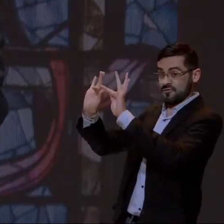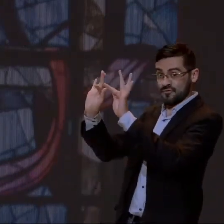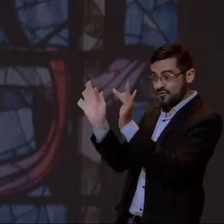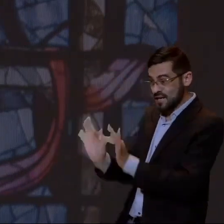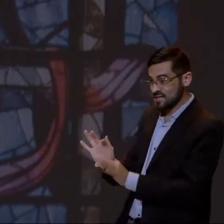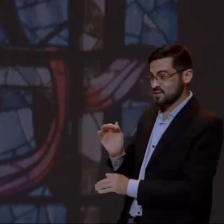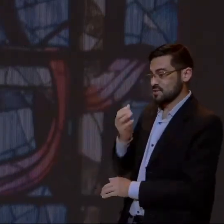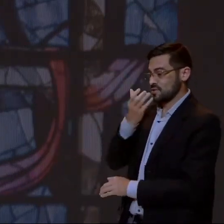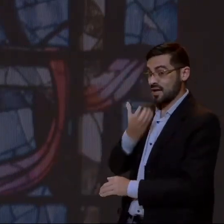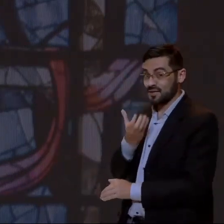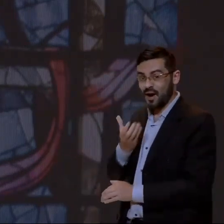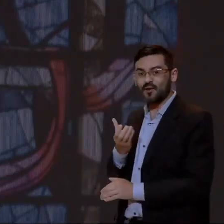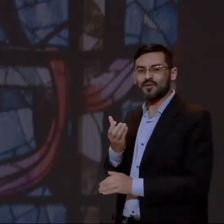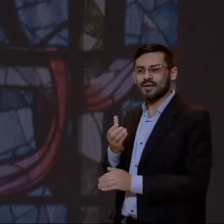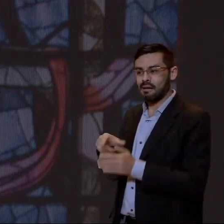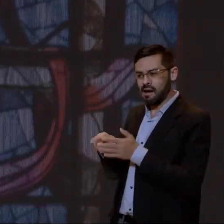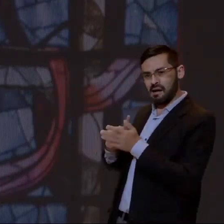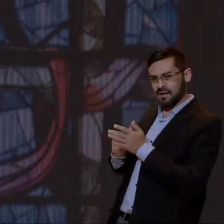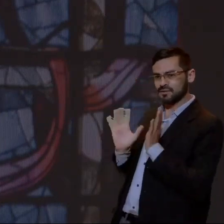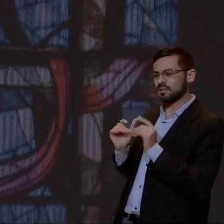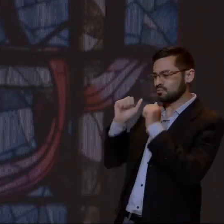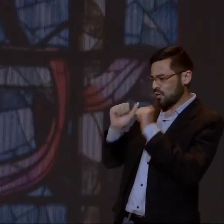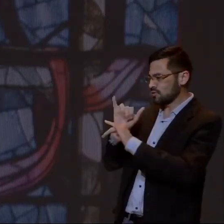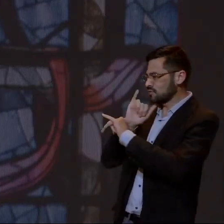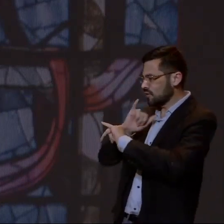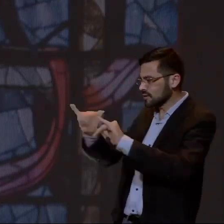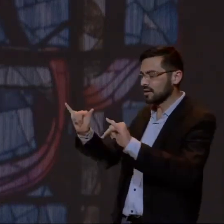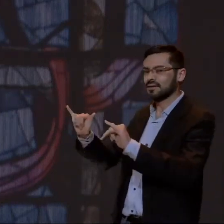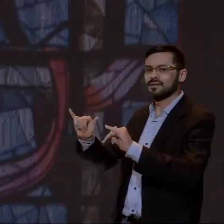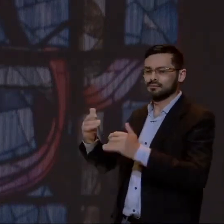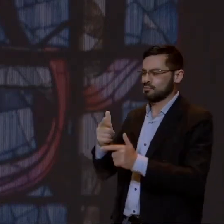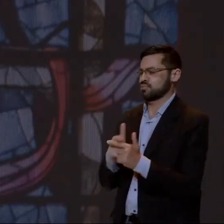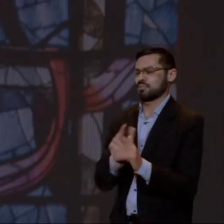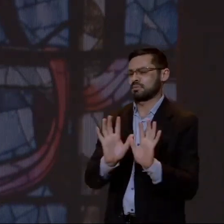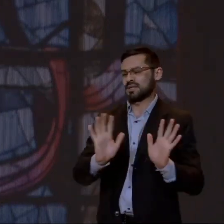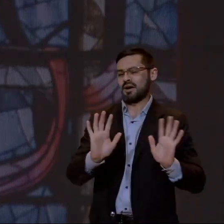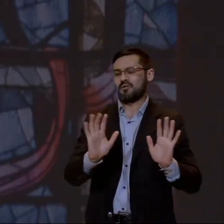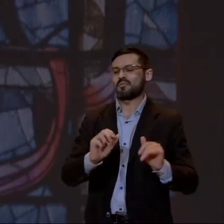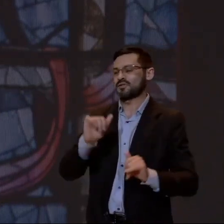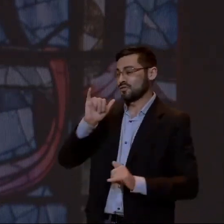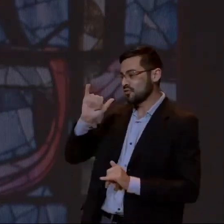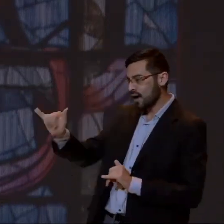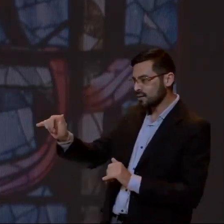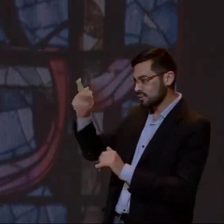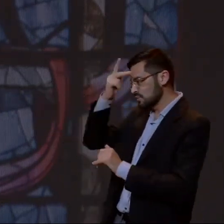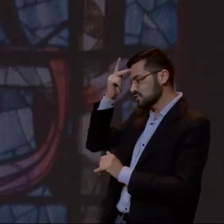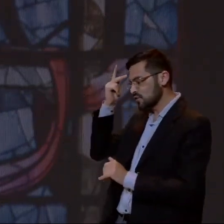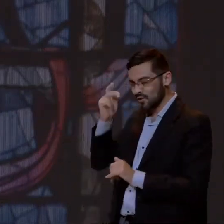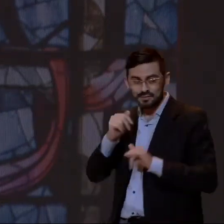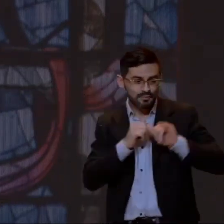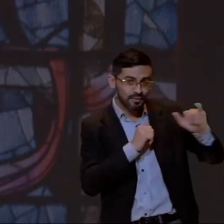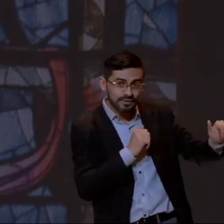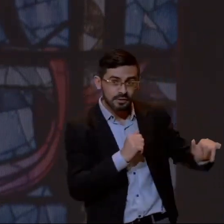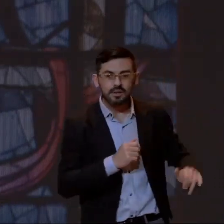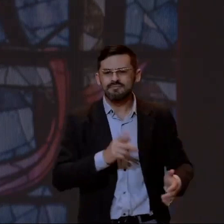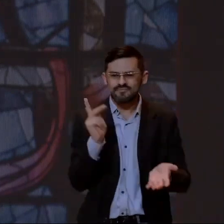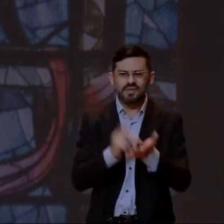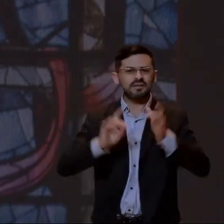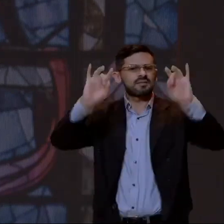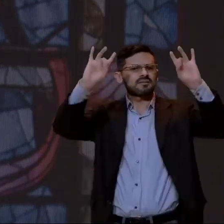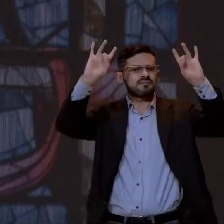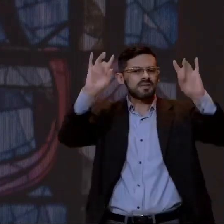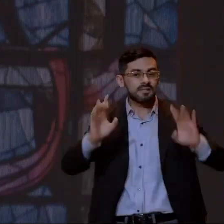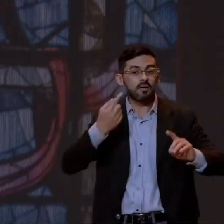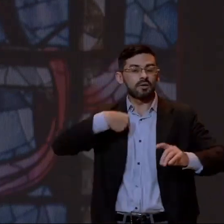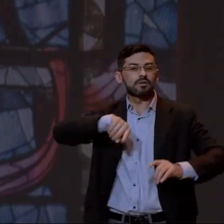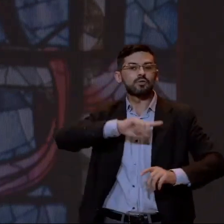Natal. Isso, mesmo antes do Natal, pode falar, não tem problema. É tão especial e a